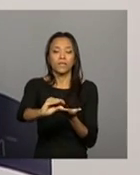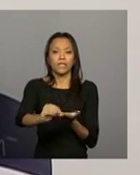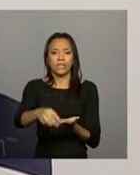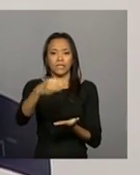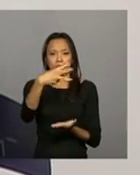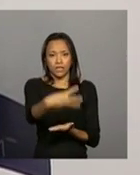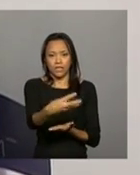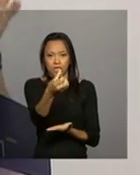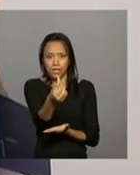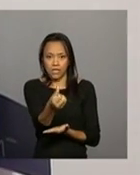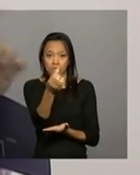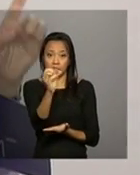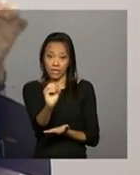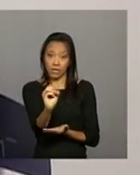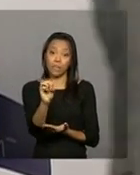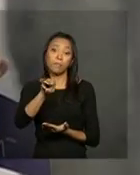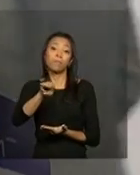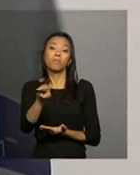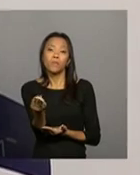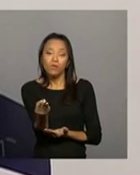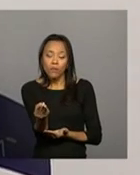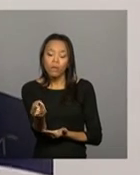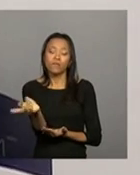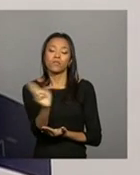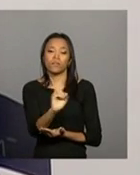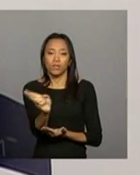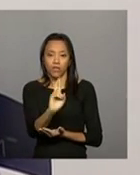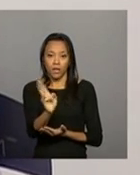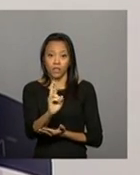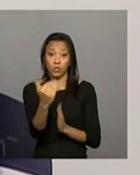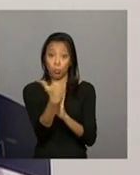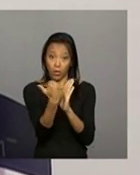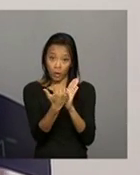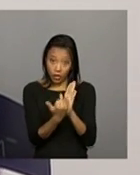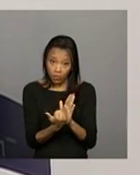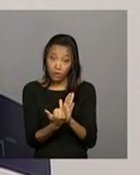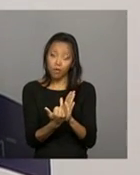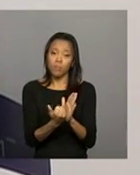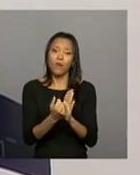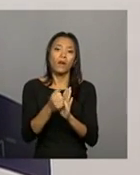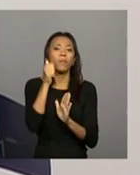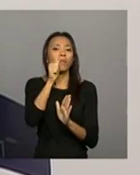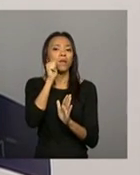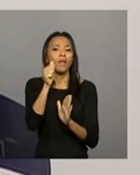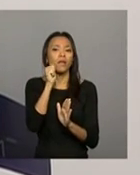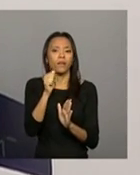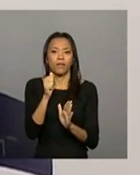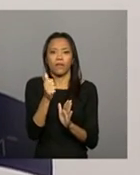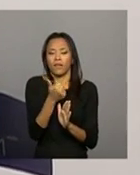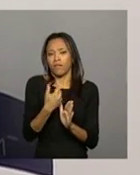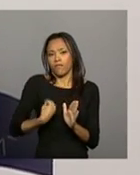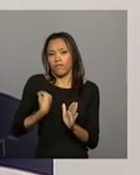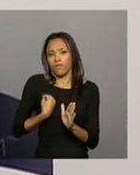360 milhões no programa Mulher Viver Sem Violência, que são 6 ações.